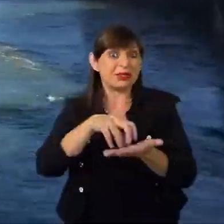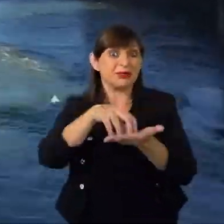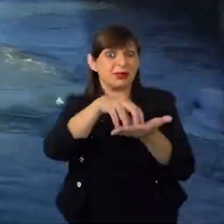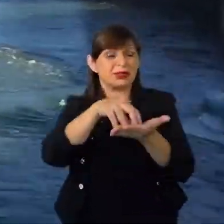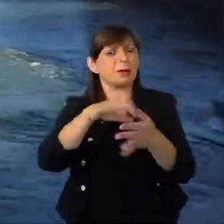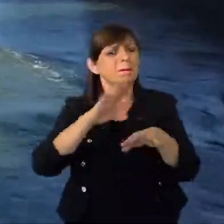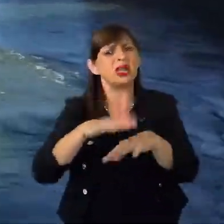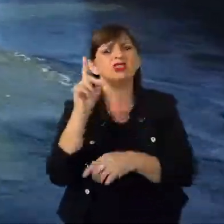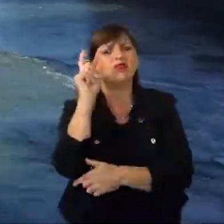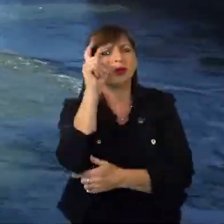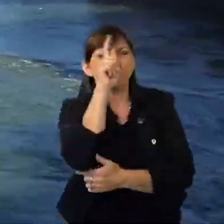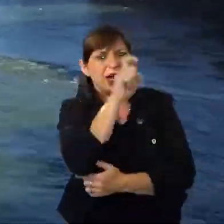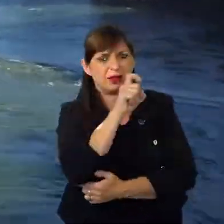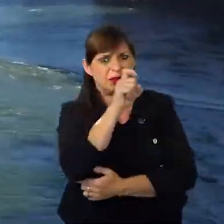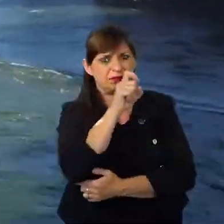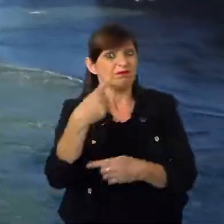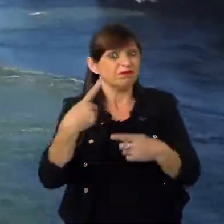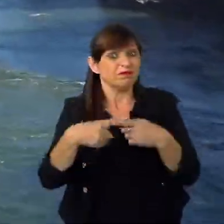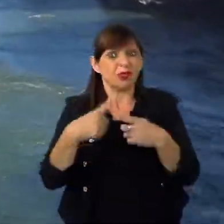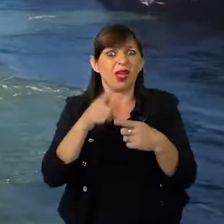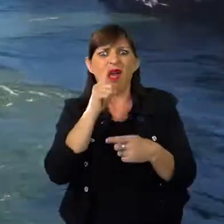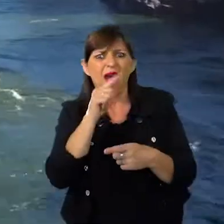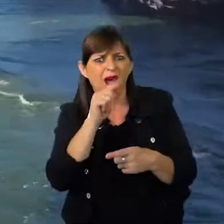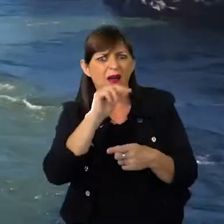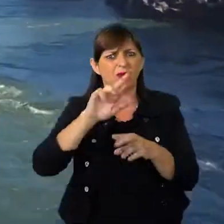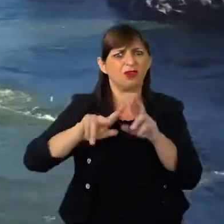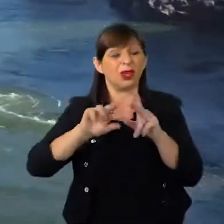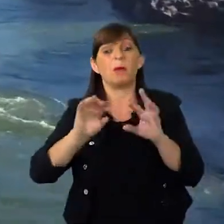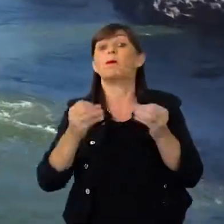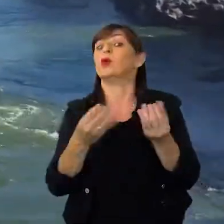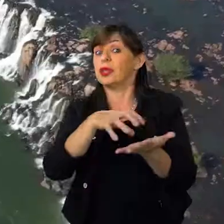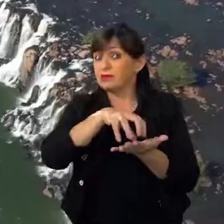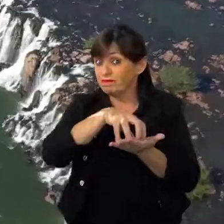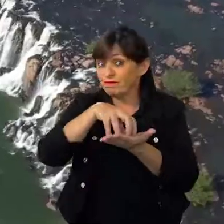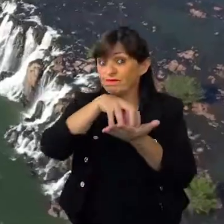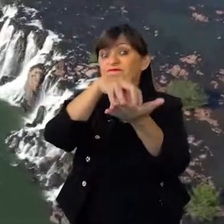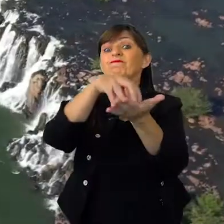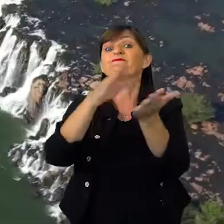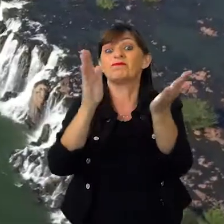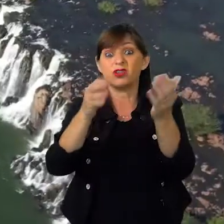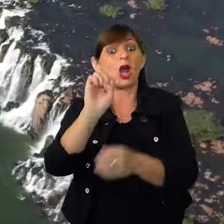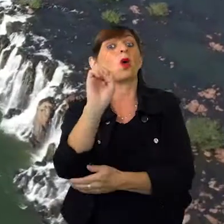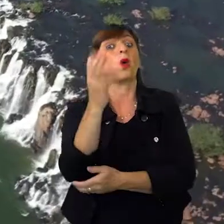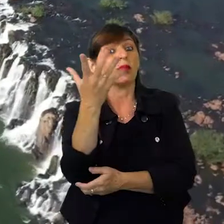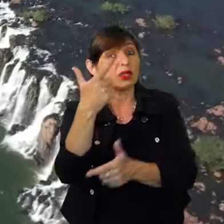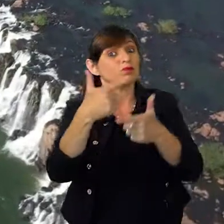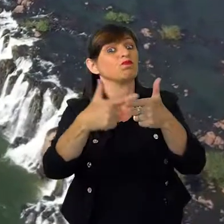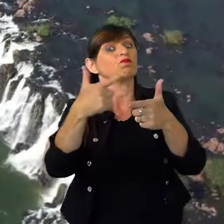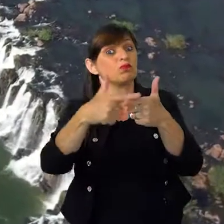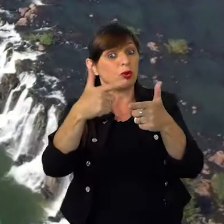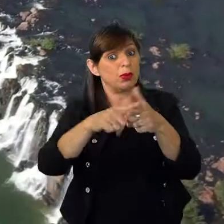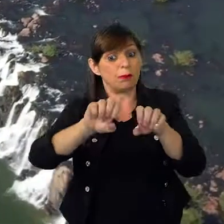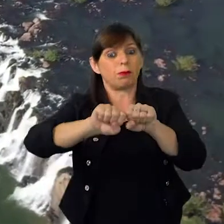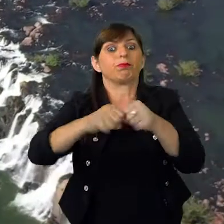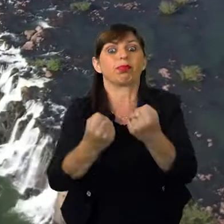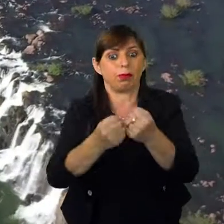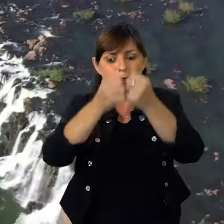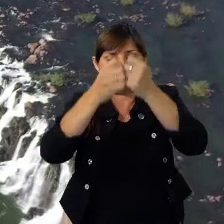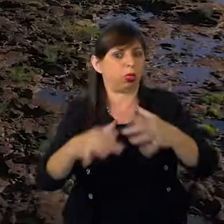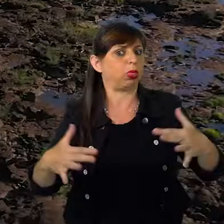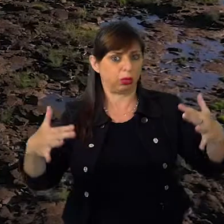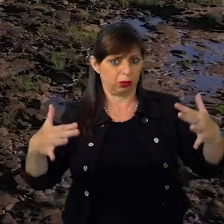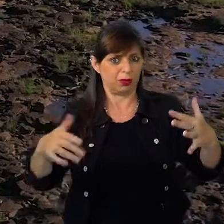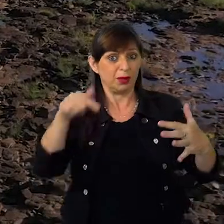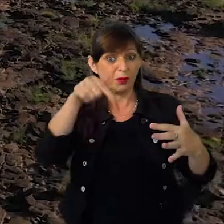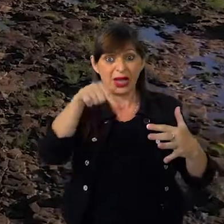transpor o trajeto das balsas muitas dessas foram perdidas ou desmontadas neste percurso do Rio além de vidas de balseiros